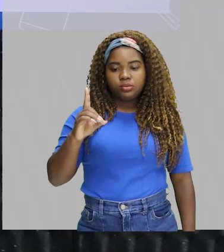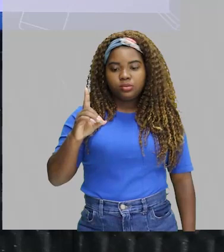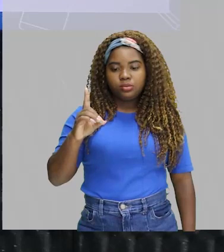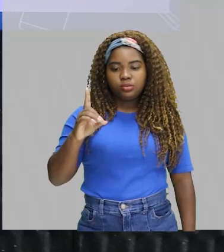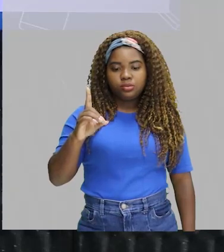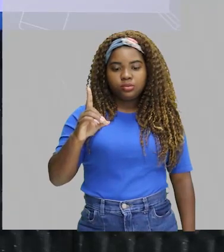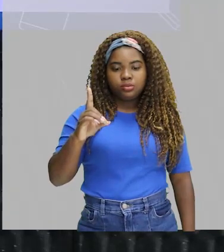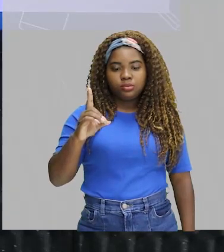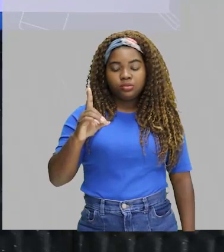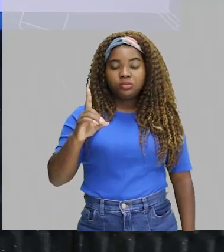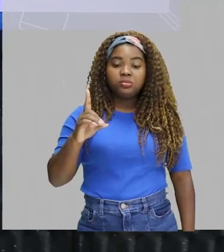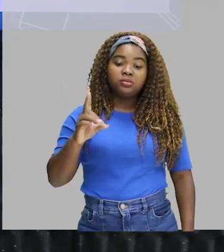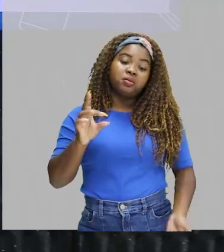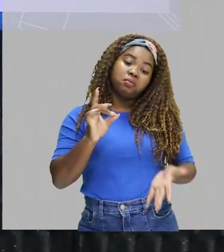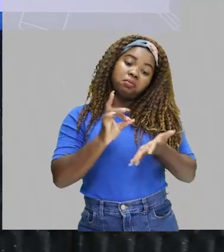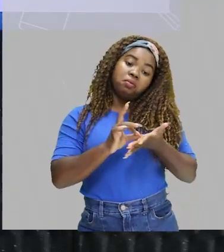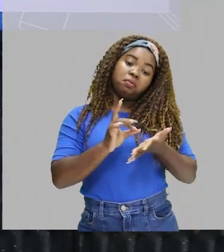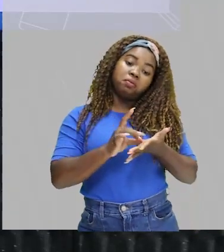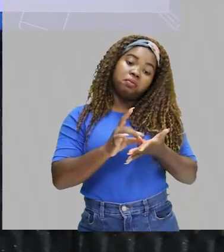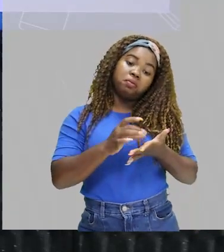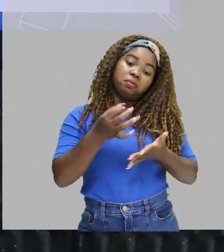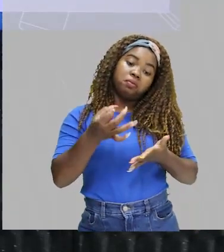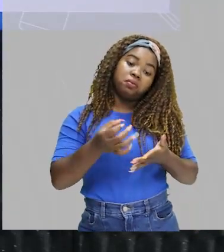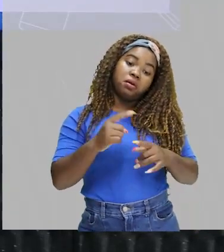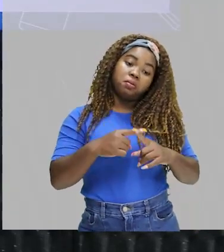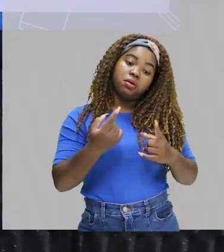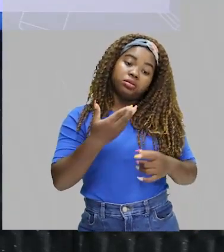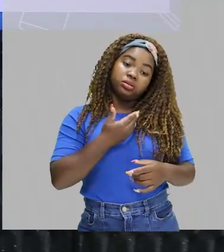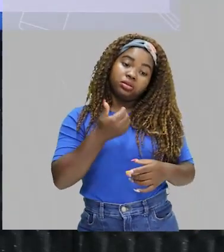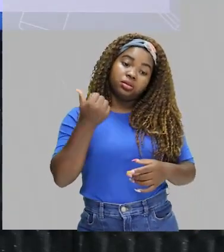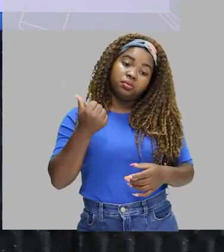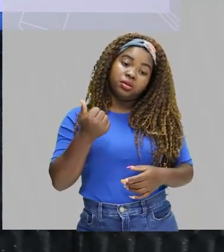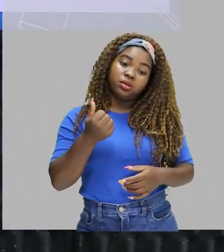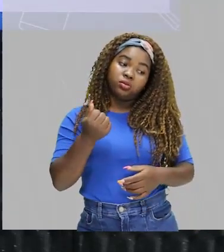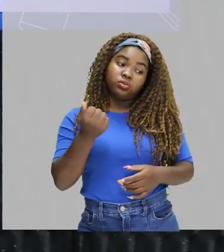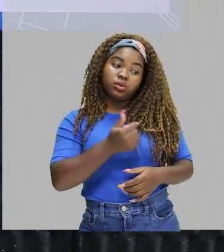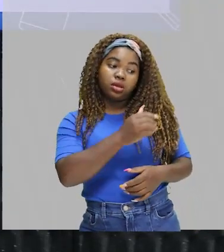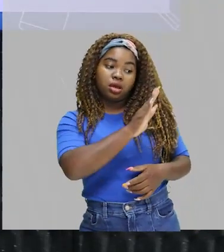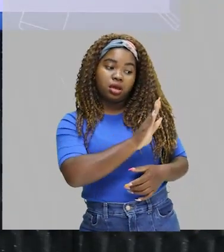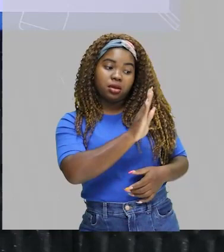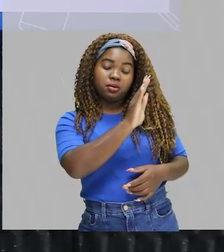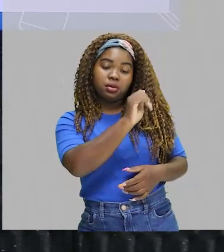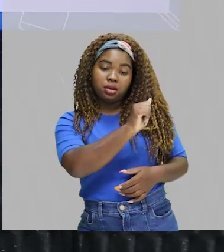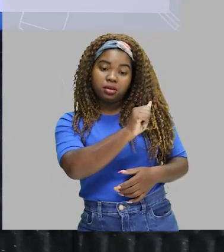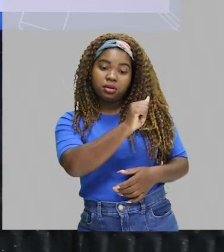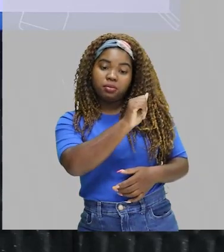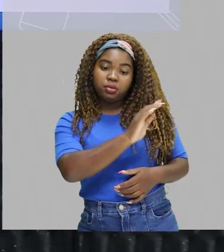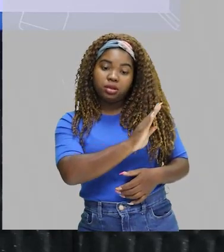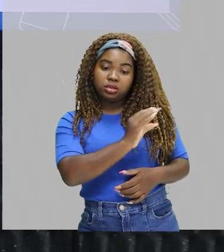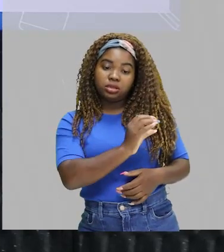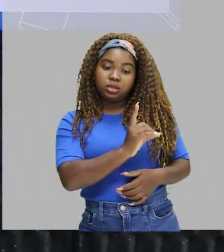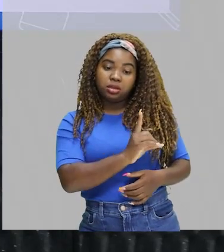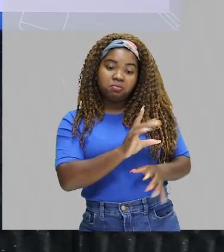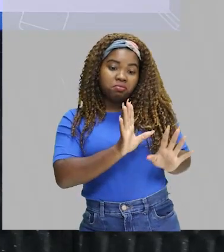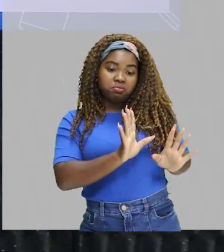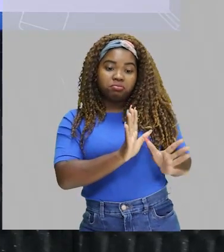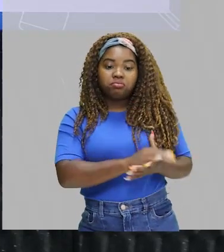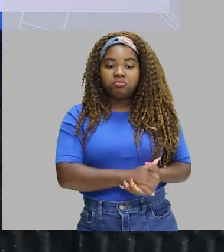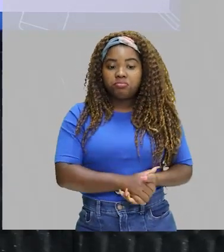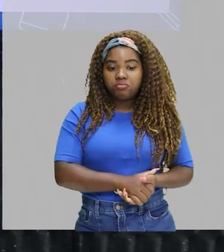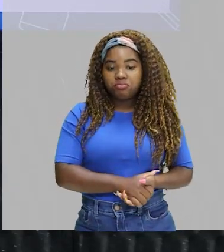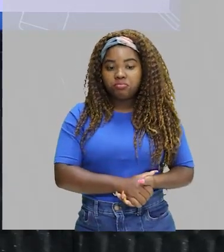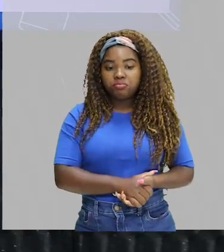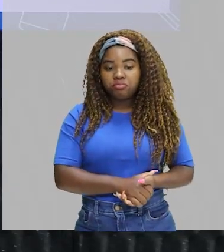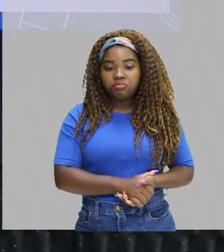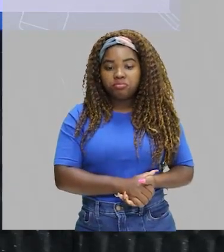não é uma verdade absoluta, mas é melhor que as outras três, com certeza. Tá? Pragmatismo prático, uso